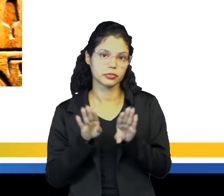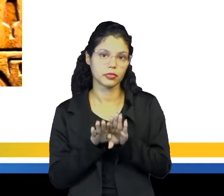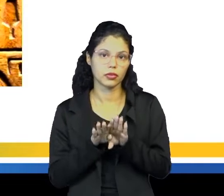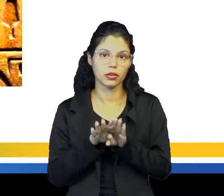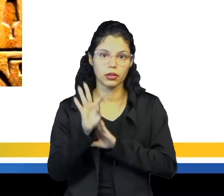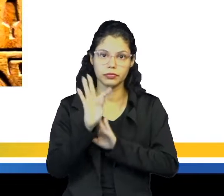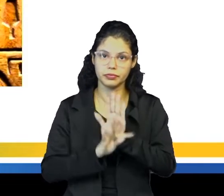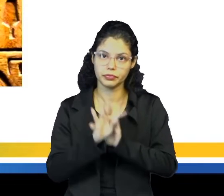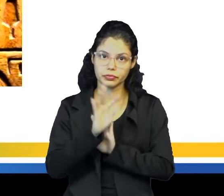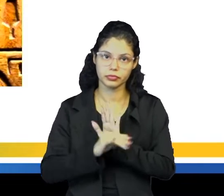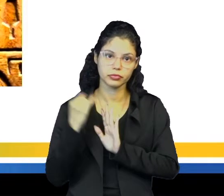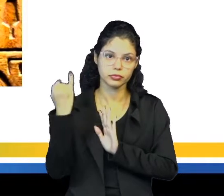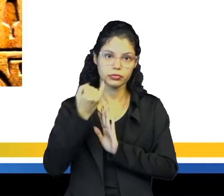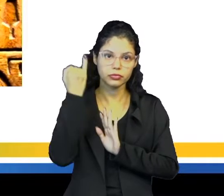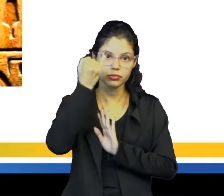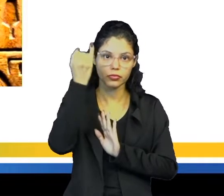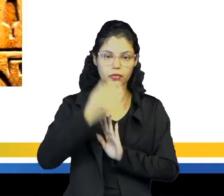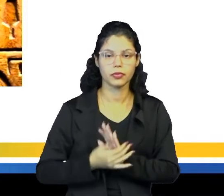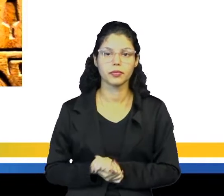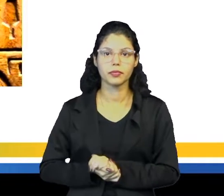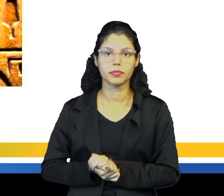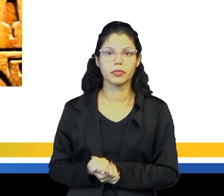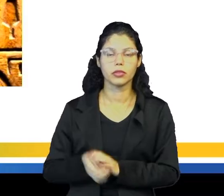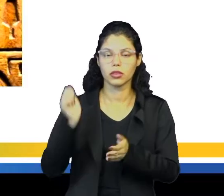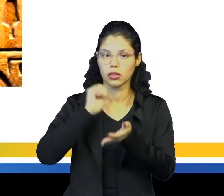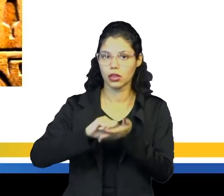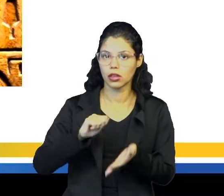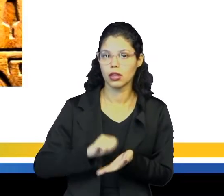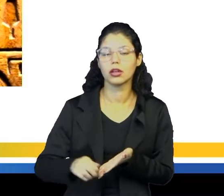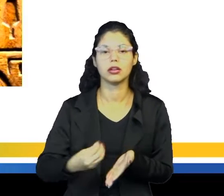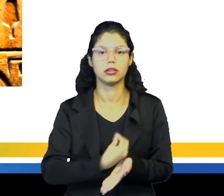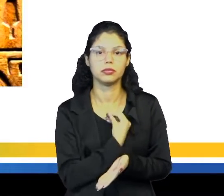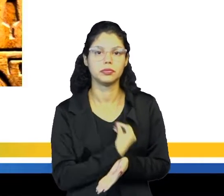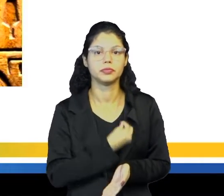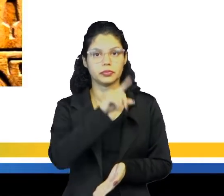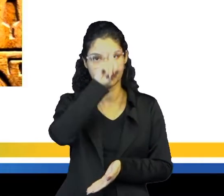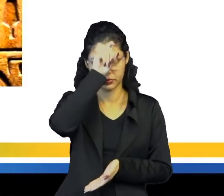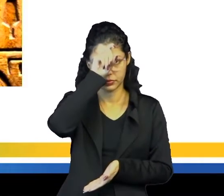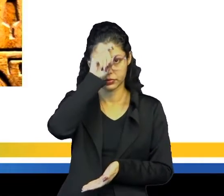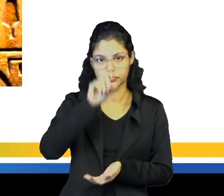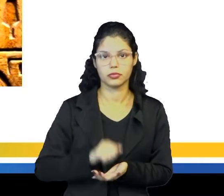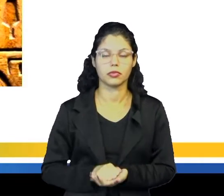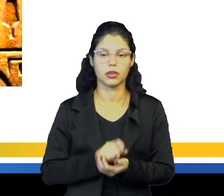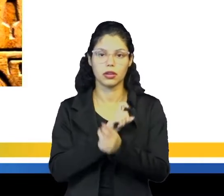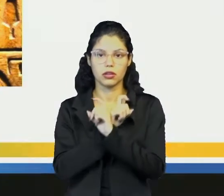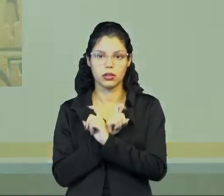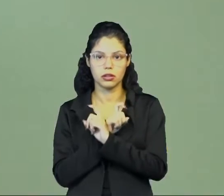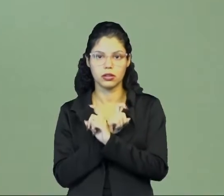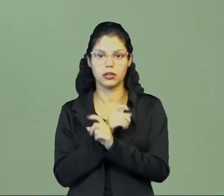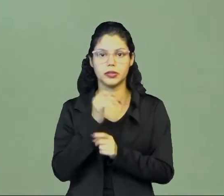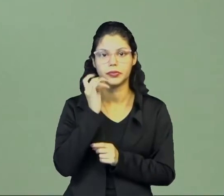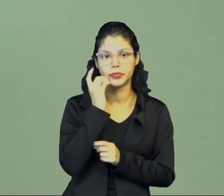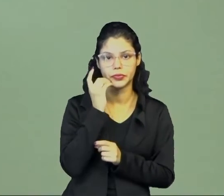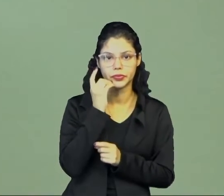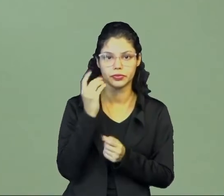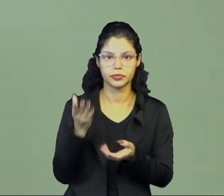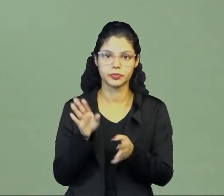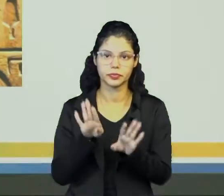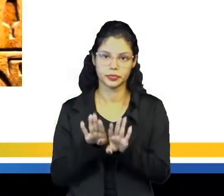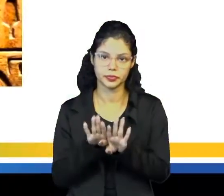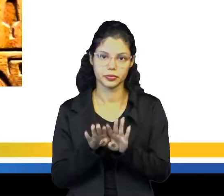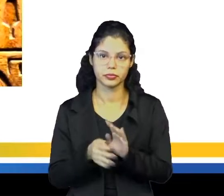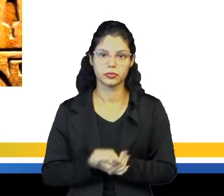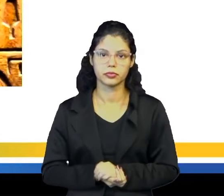também textos sagrados, né, registros da vida do faraó, registros do cotidiano.